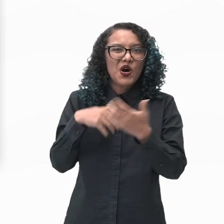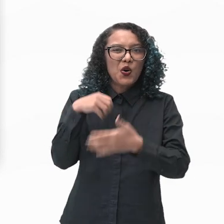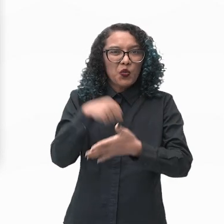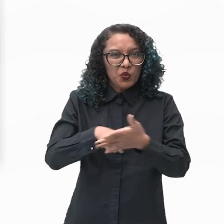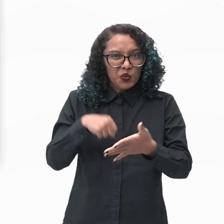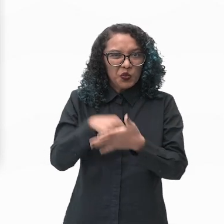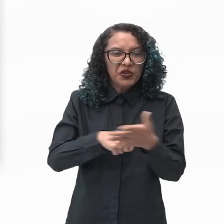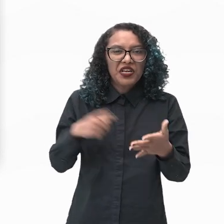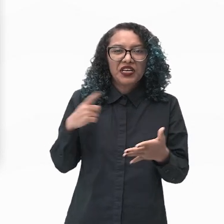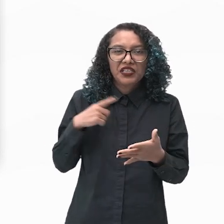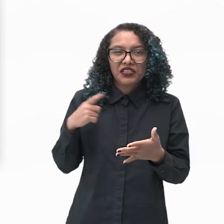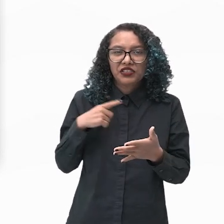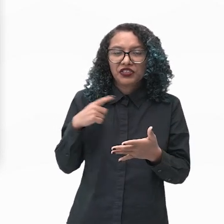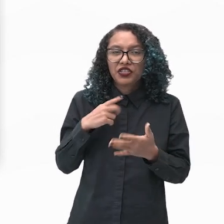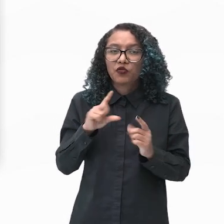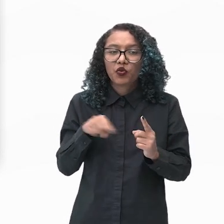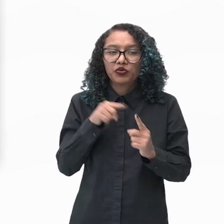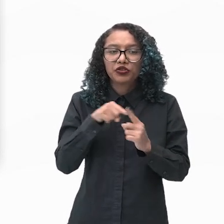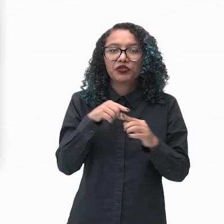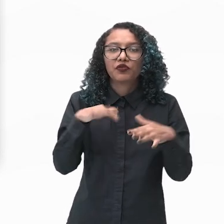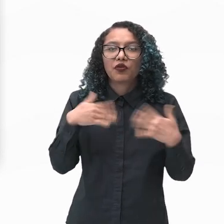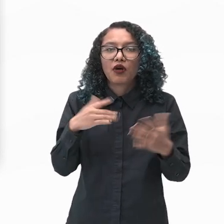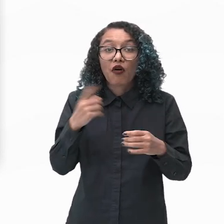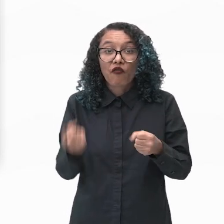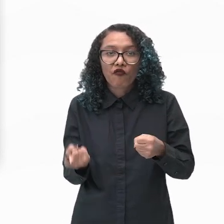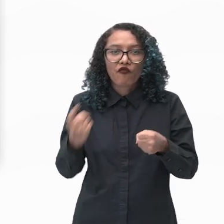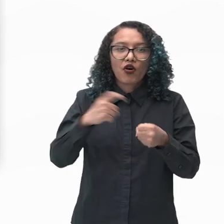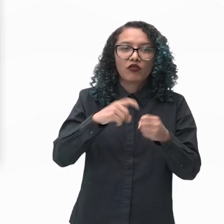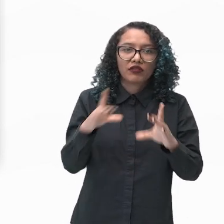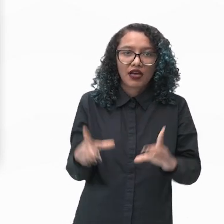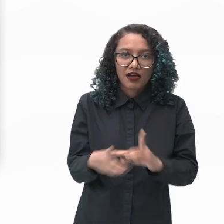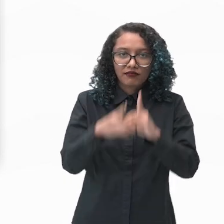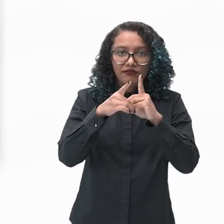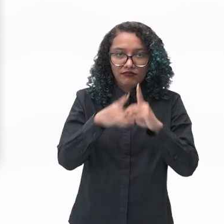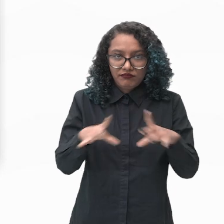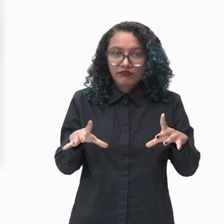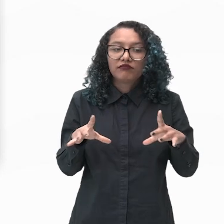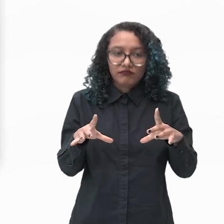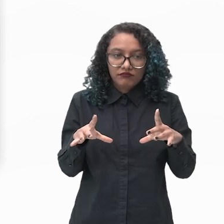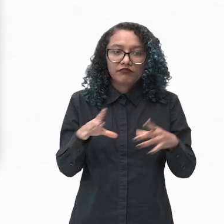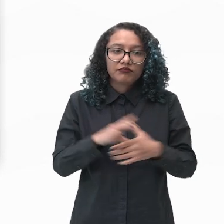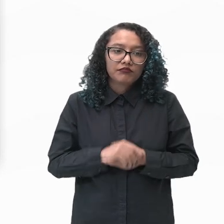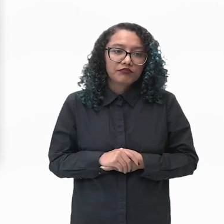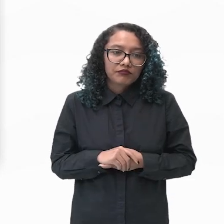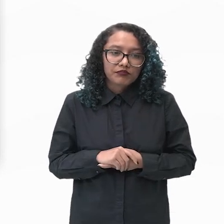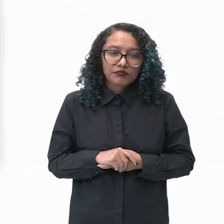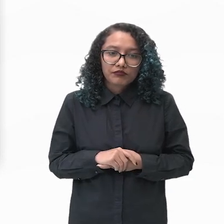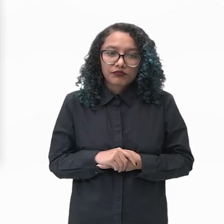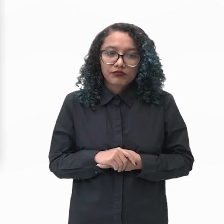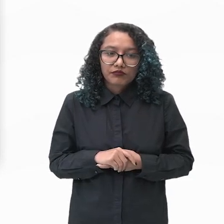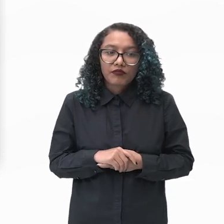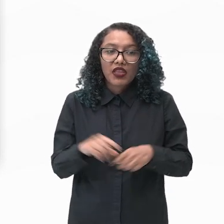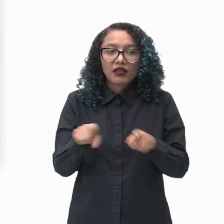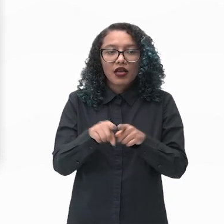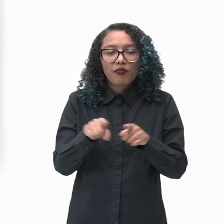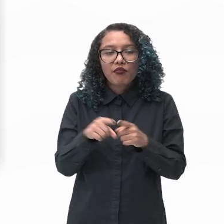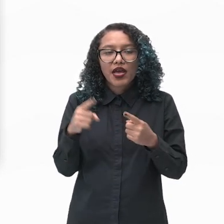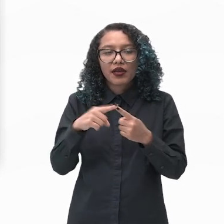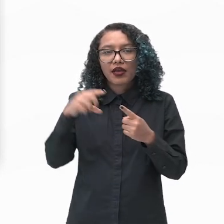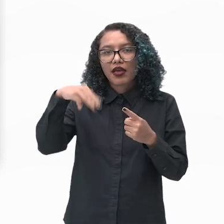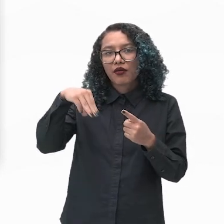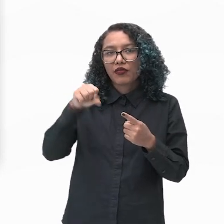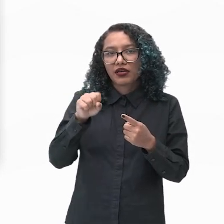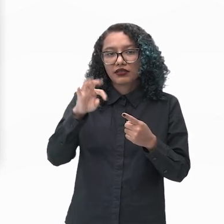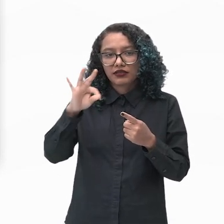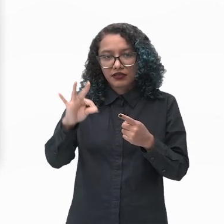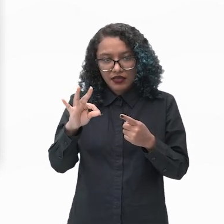acontecendo para restabelecer o regime democrático. A gente tem o MST, o Movimento dos Trabalhadores Rurais Sem Terra, a gente tem também o Movimento